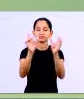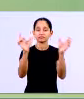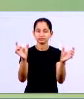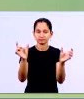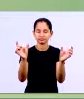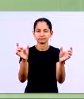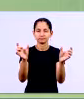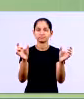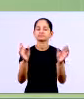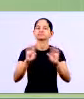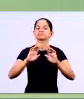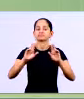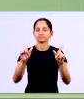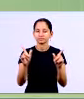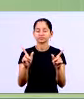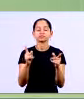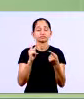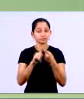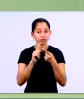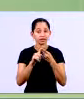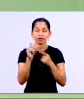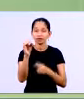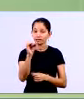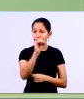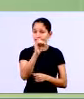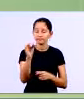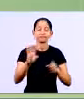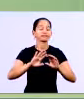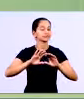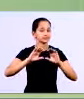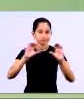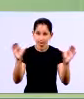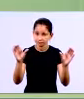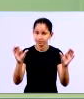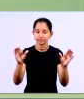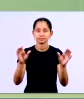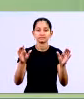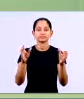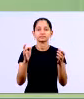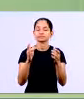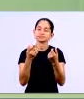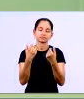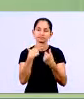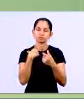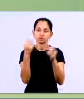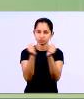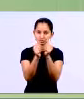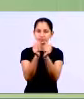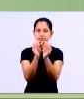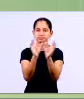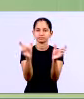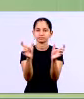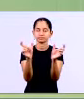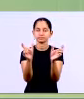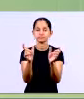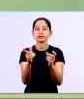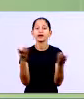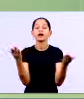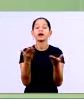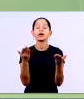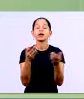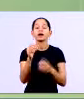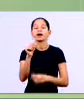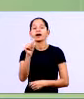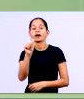né? Vogais iguais ficam em sílabas separadas. Isso, autoobservação. Autoescola.